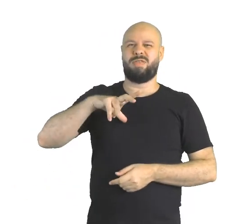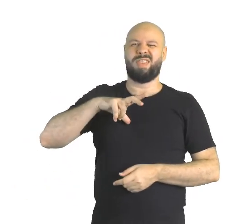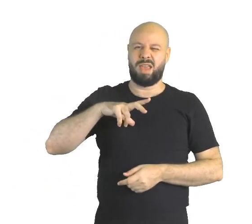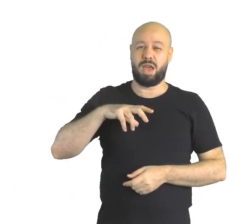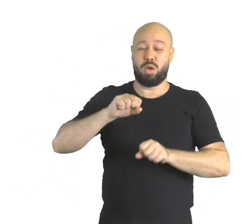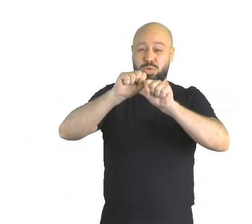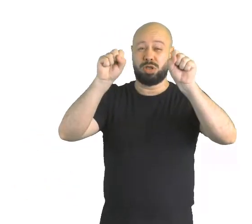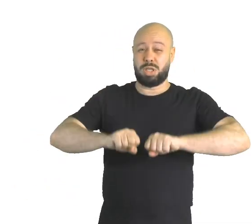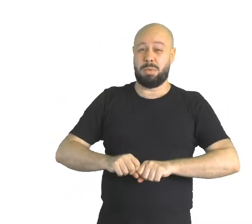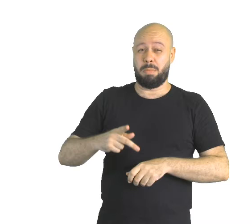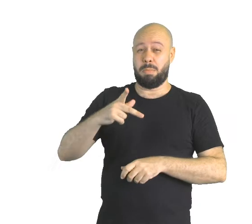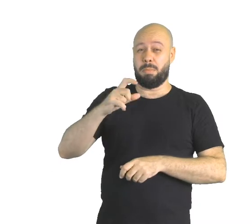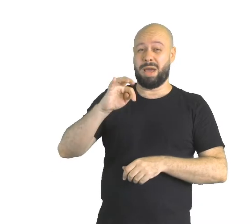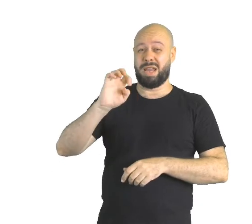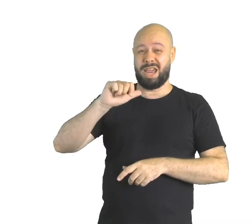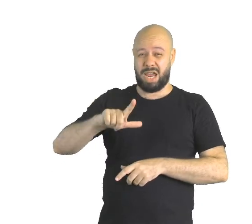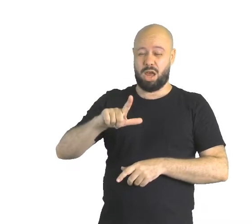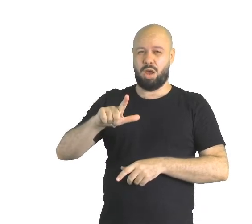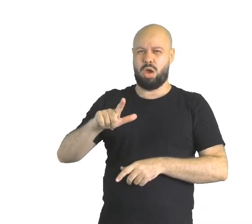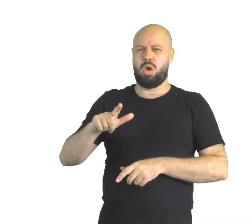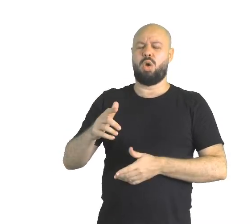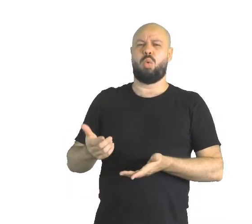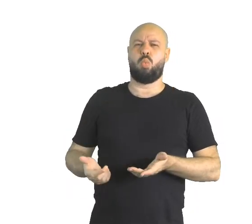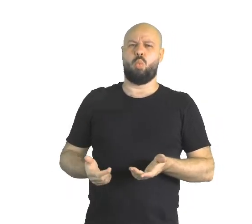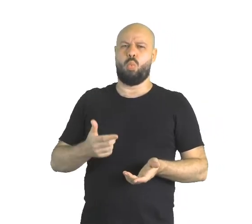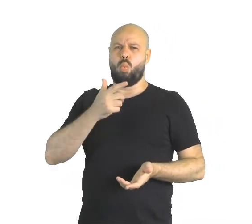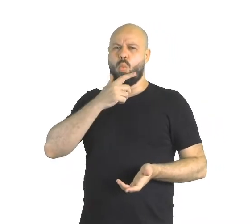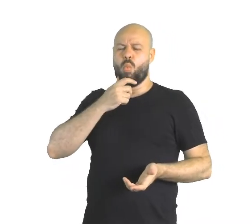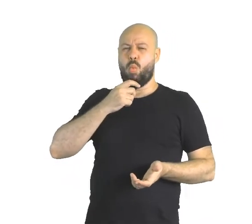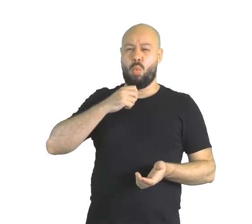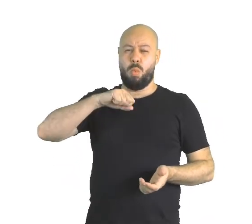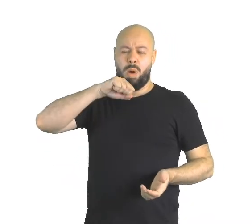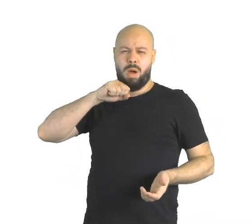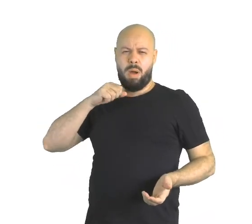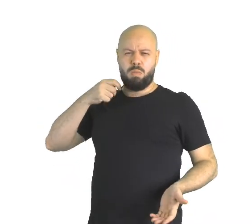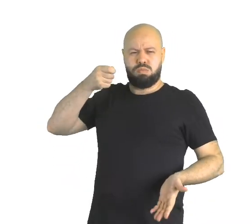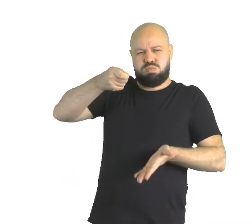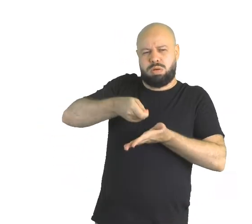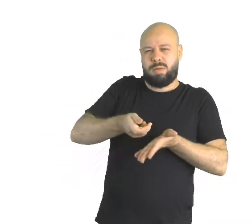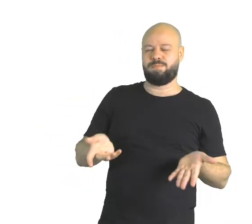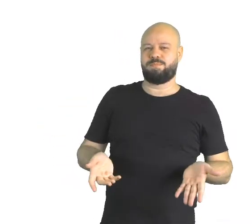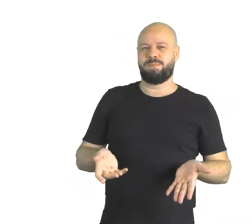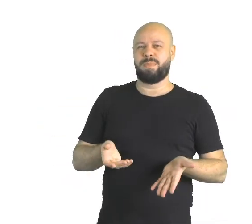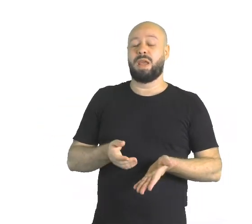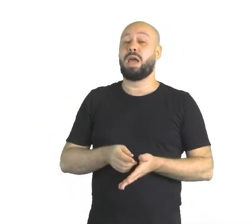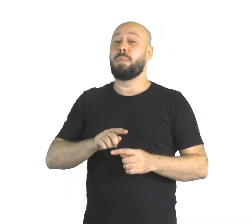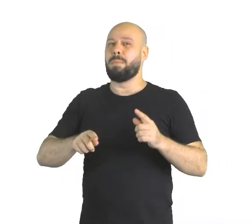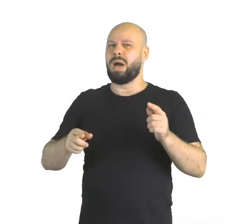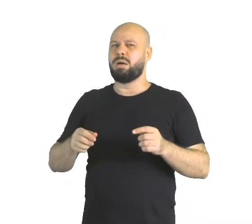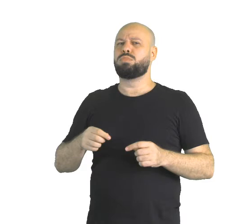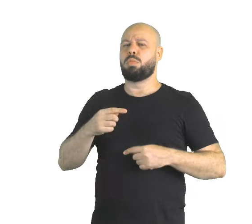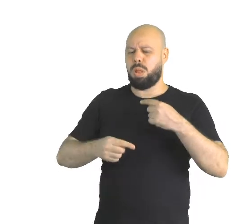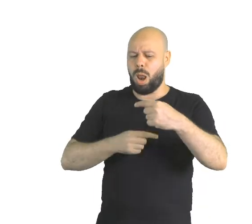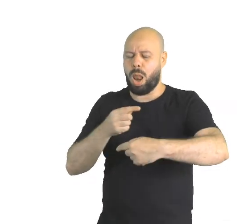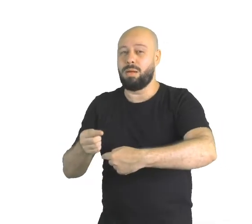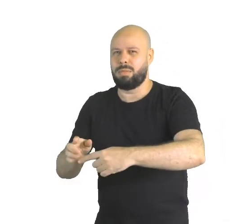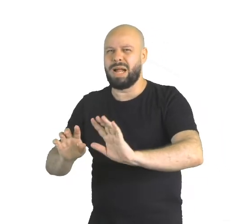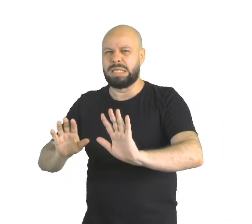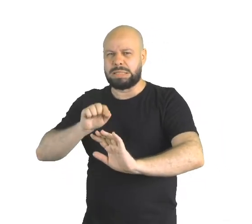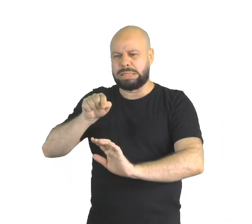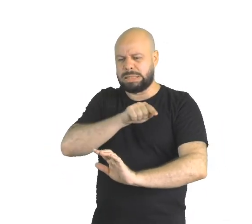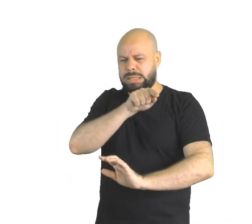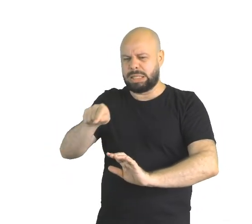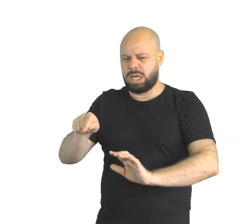patriarcal muito antigo, então eles valorizam demais a questão sanguínea. Então, para não haver a mistura de sangue, né,